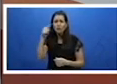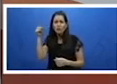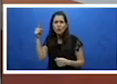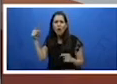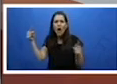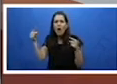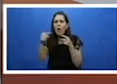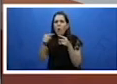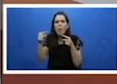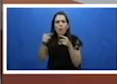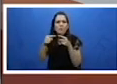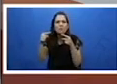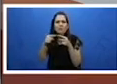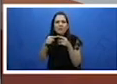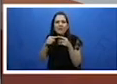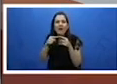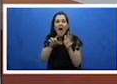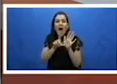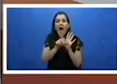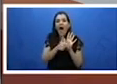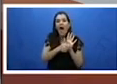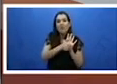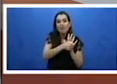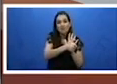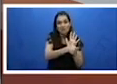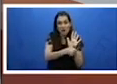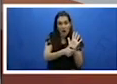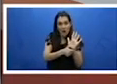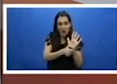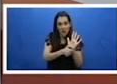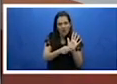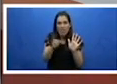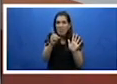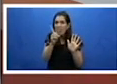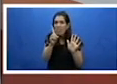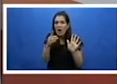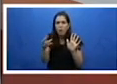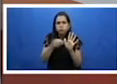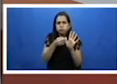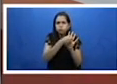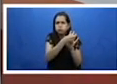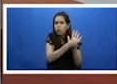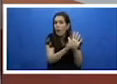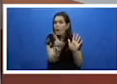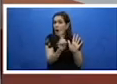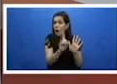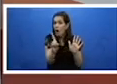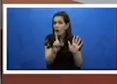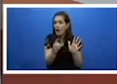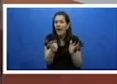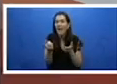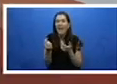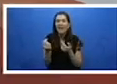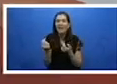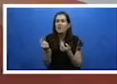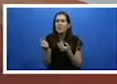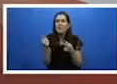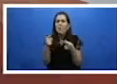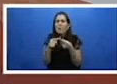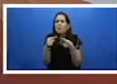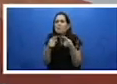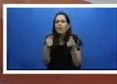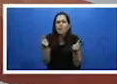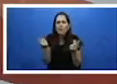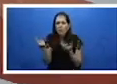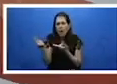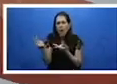com o texto. Nós não criamos fatos. Tá? Vamos indo para a